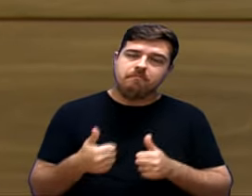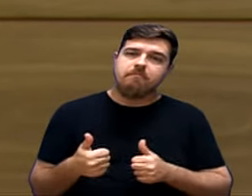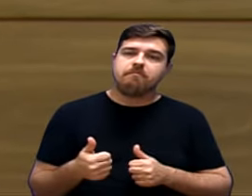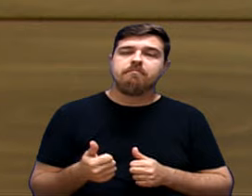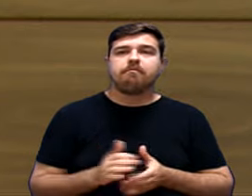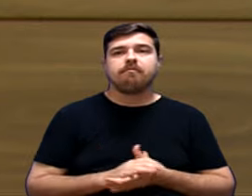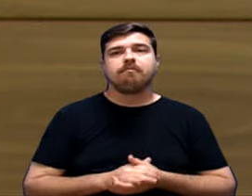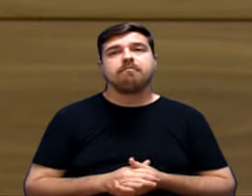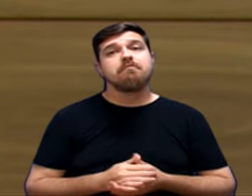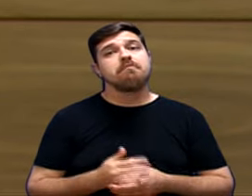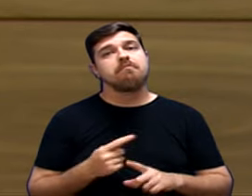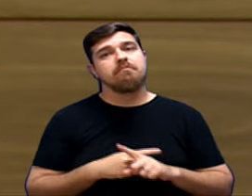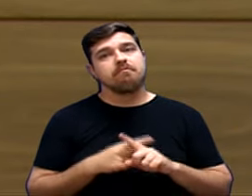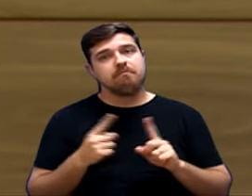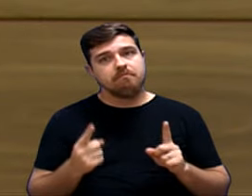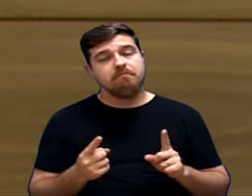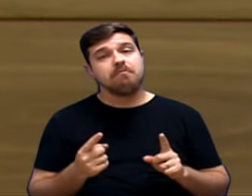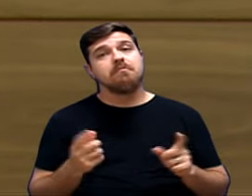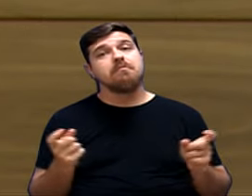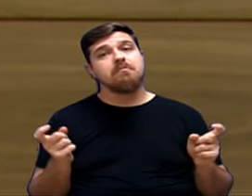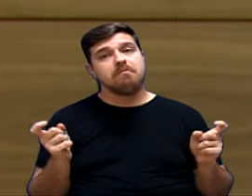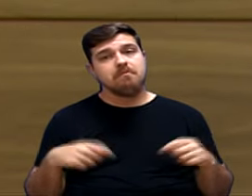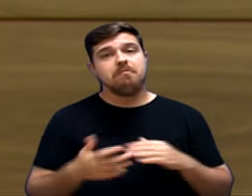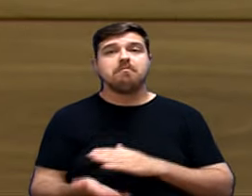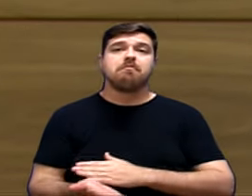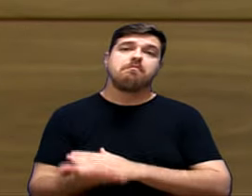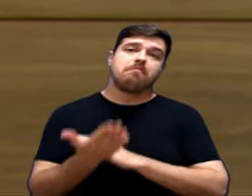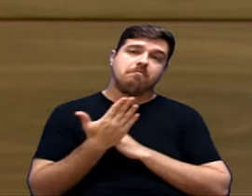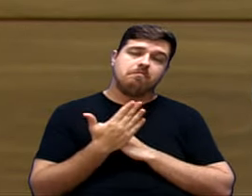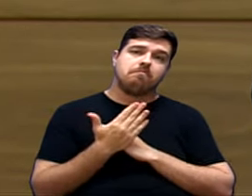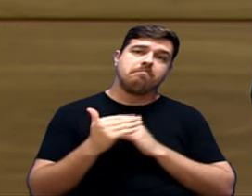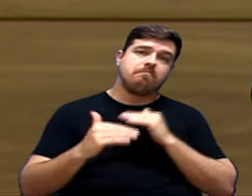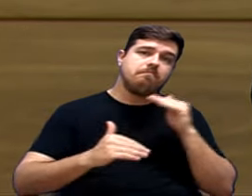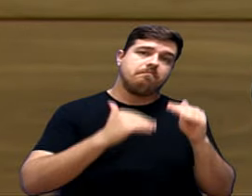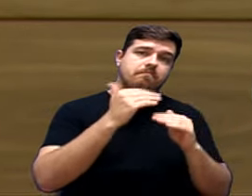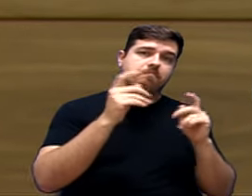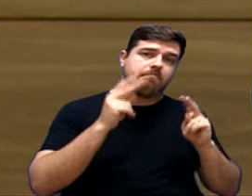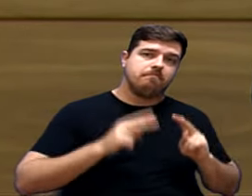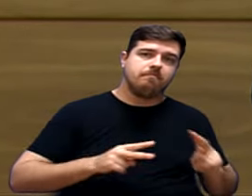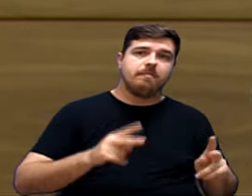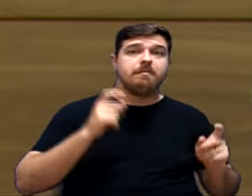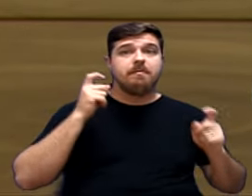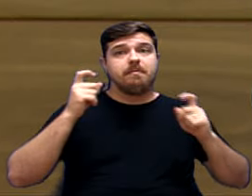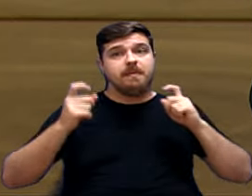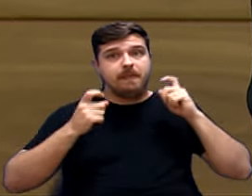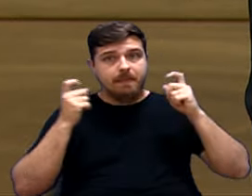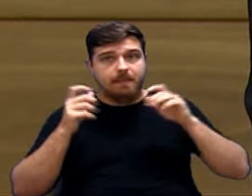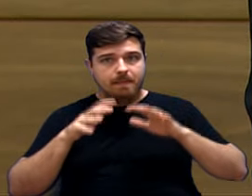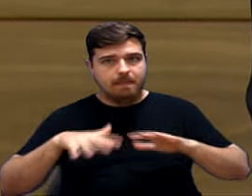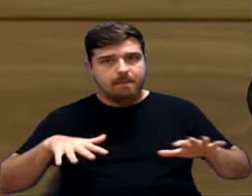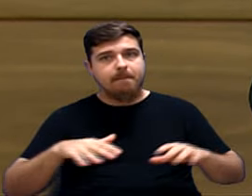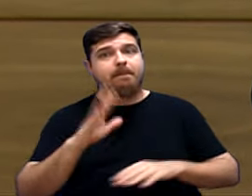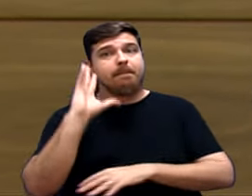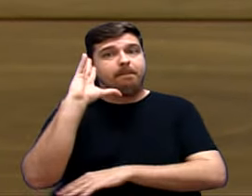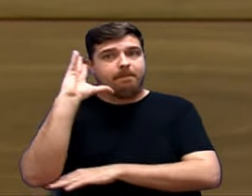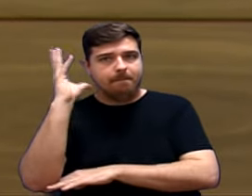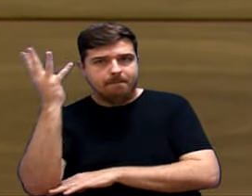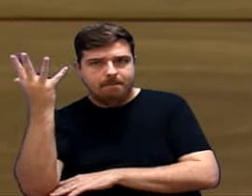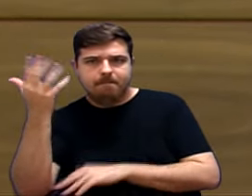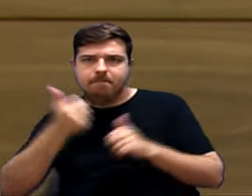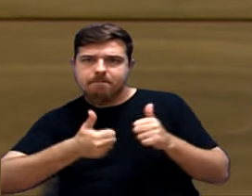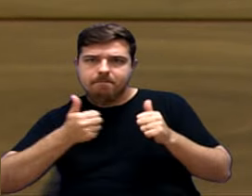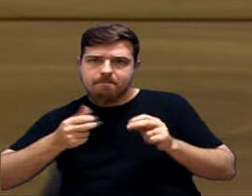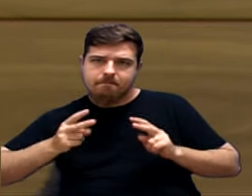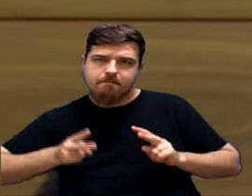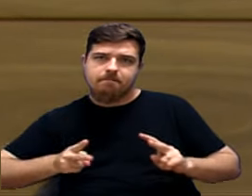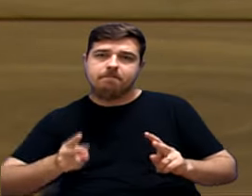né mas que ele vem com ganho ambiental Então a nossa ideia é preocupado com a resiliência ambiental preocupado com